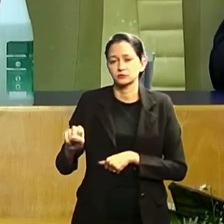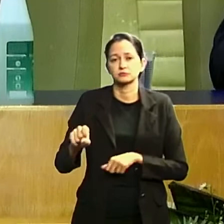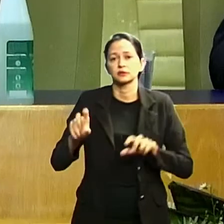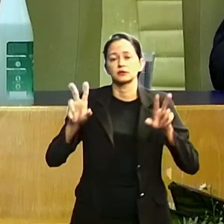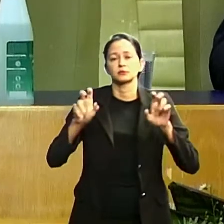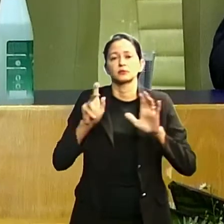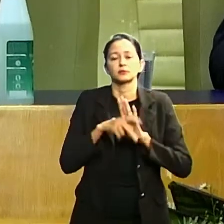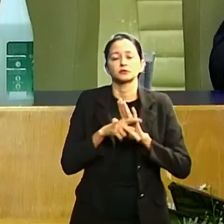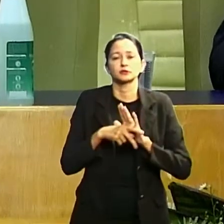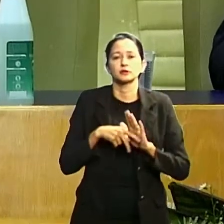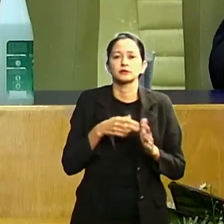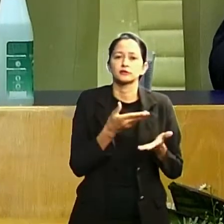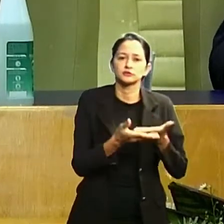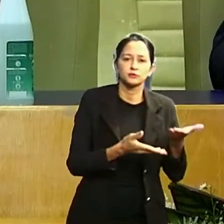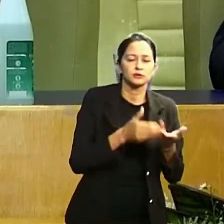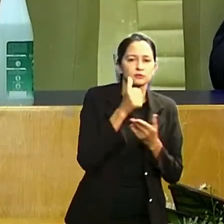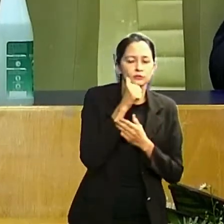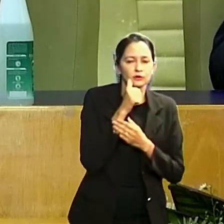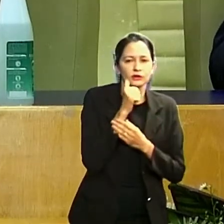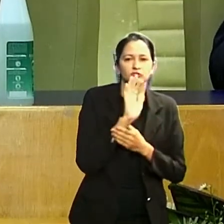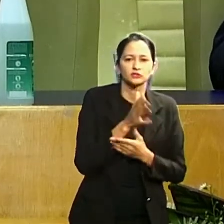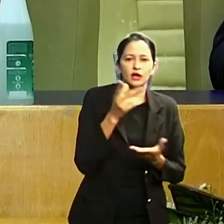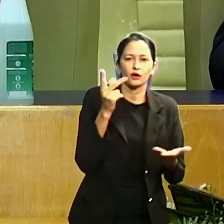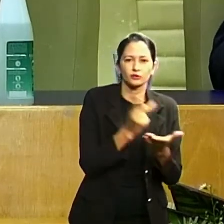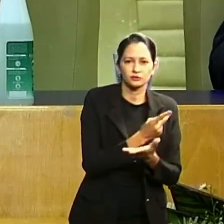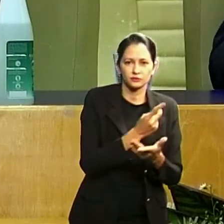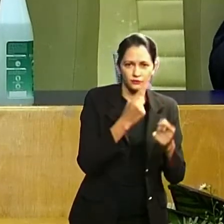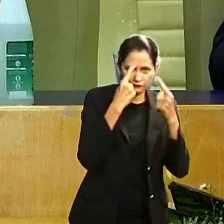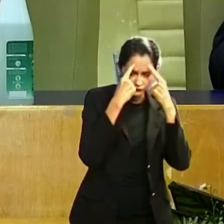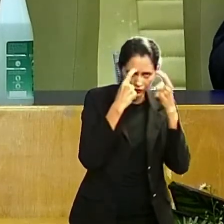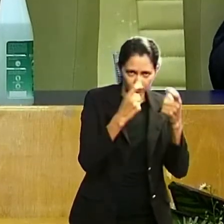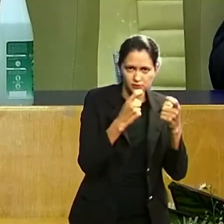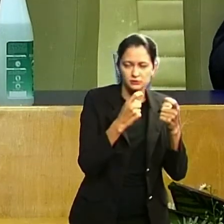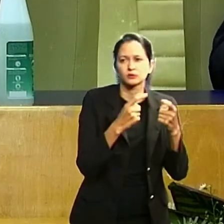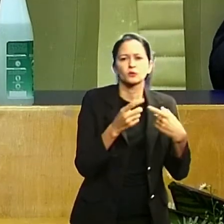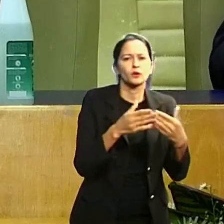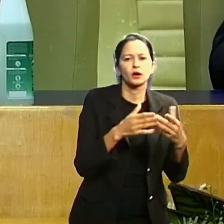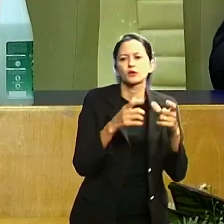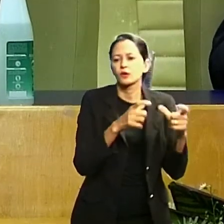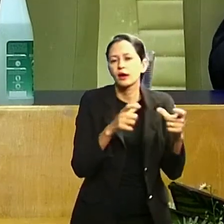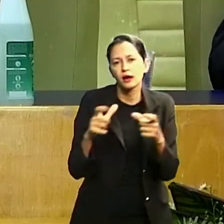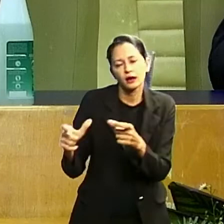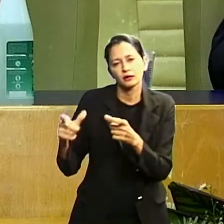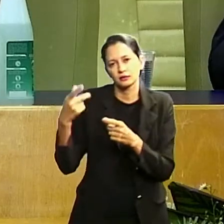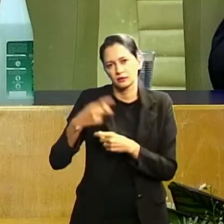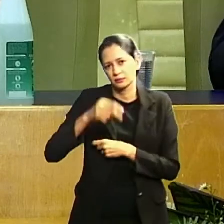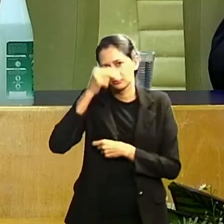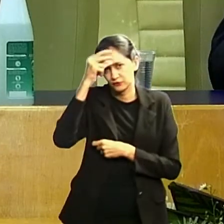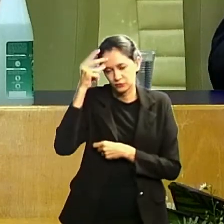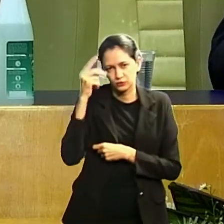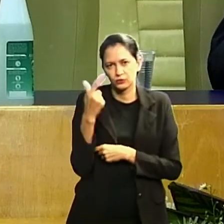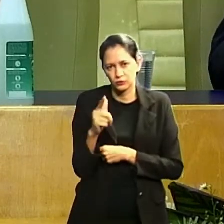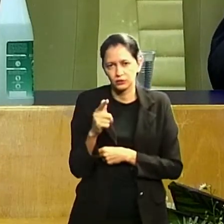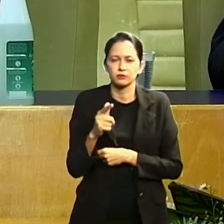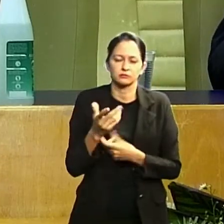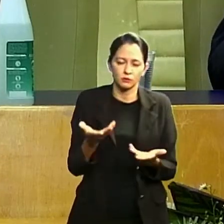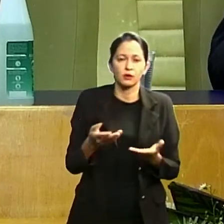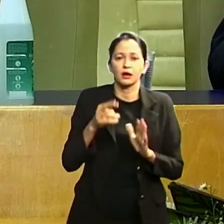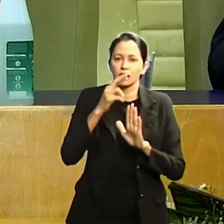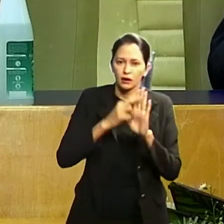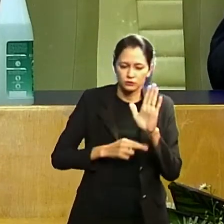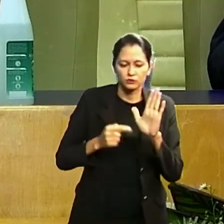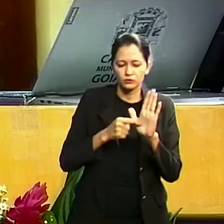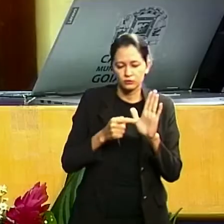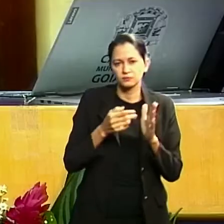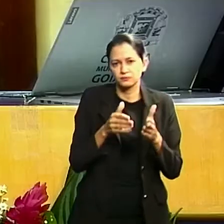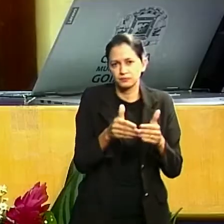atendimento às mulheres vítimas de violência de qualquer natureza no âmbito do município de Goiânia, com parecer favorável.